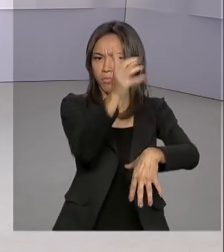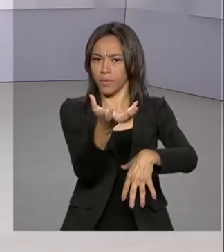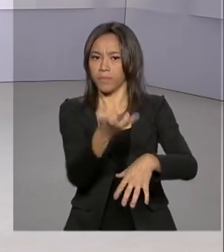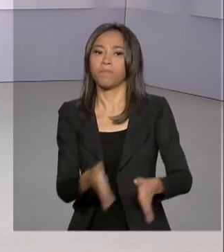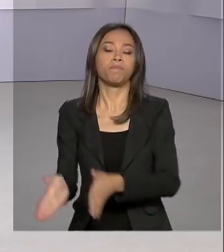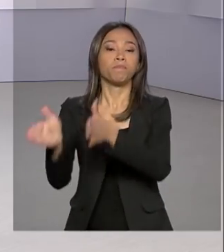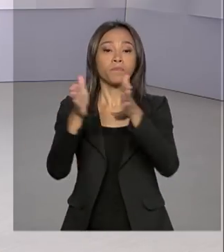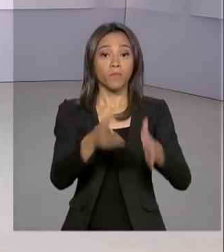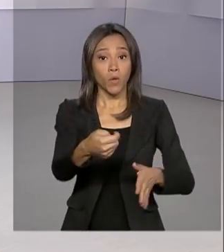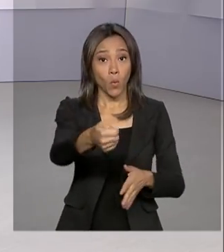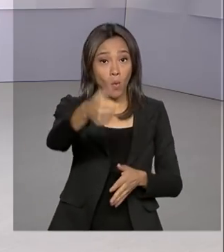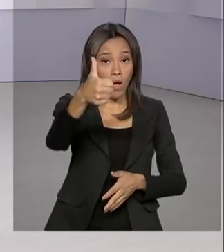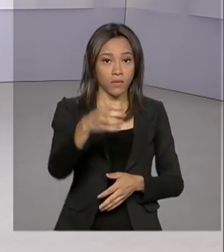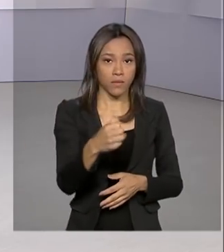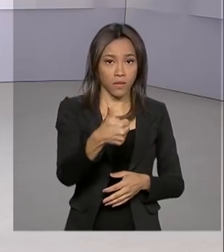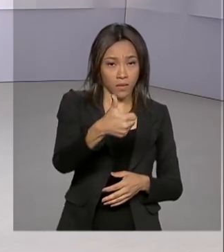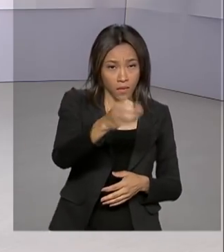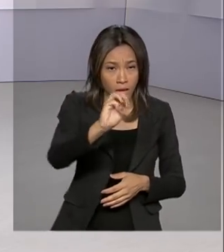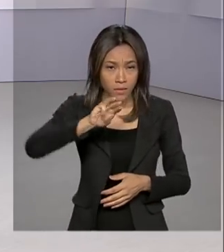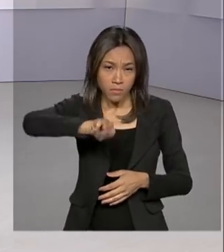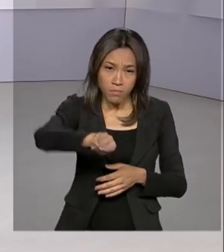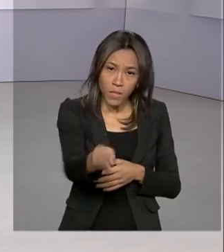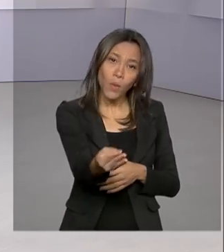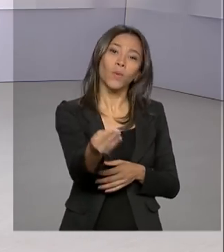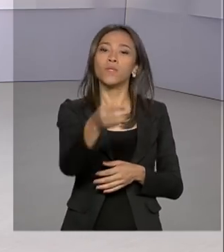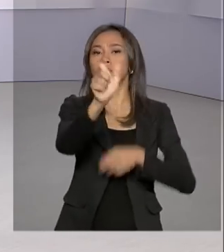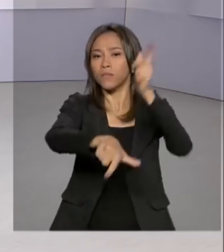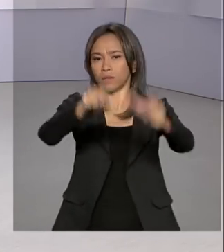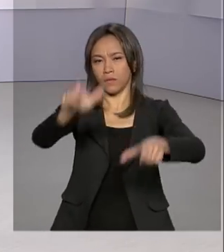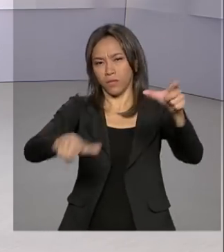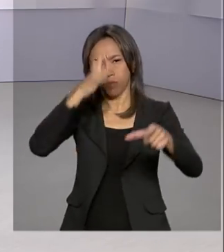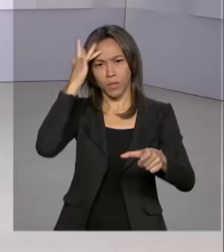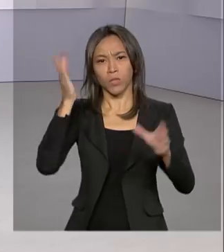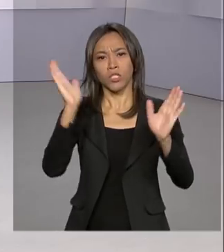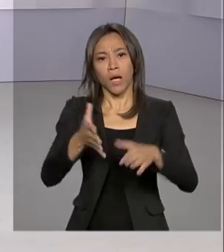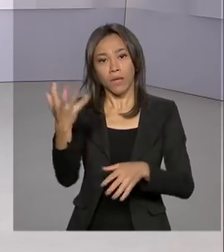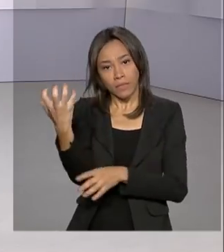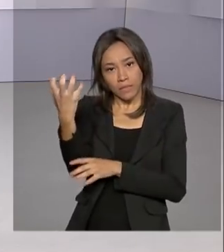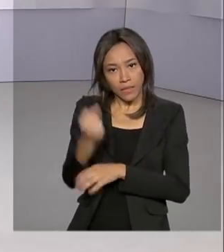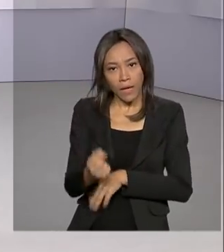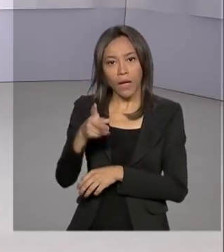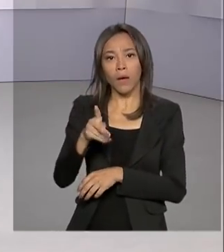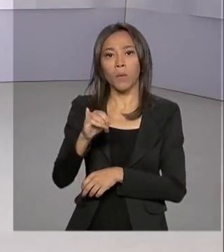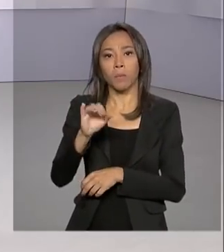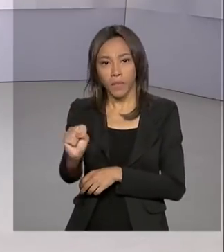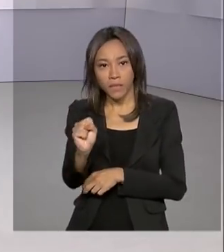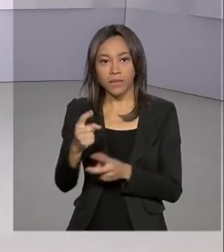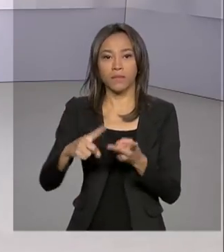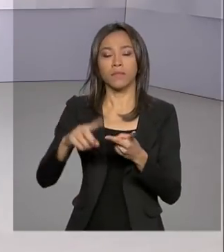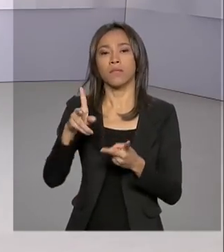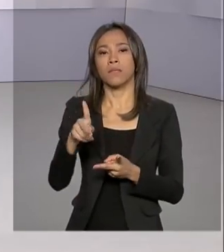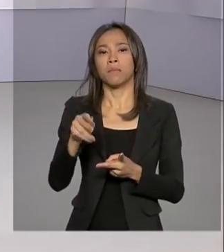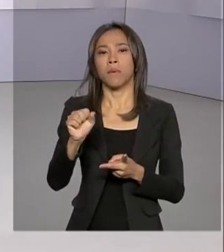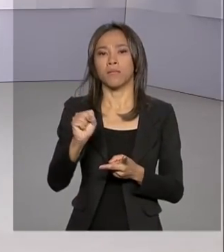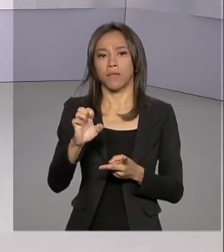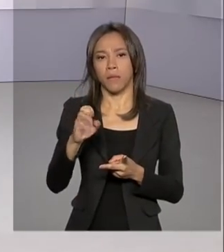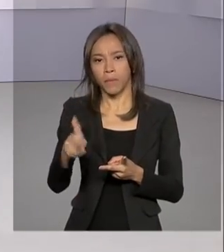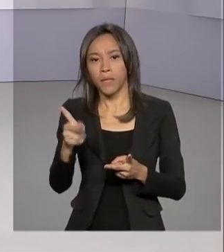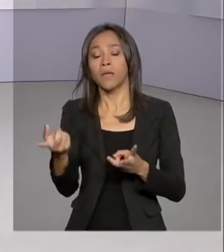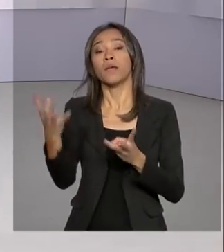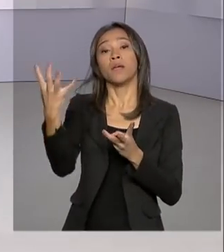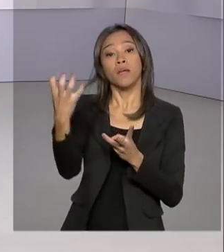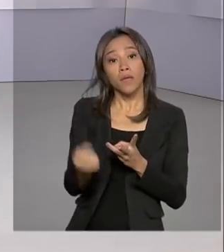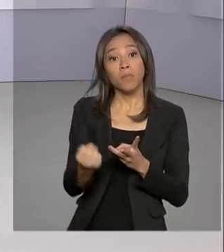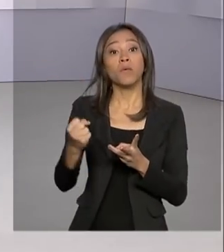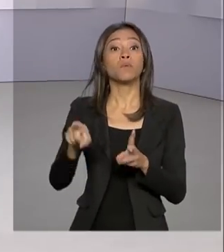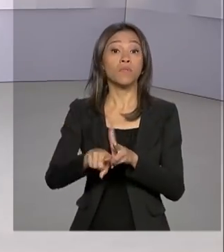Quase 10 milhões de trabalhadores já podem sacar cotas do PIS-PASEP, da Caixa Econômica e do Banco do